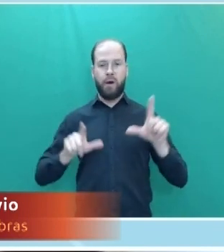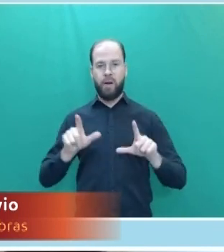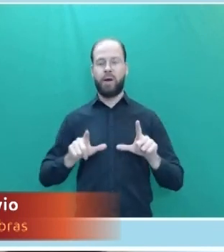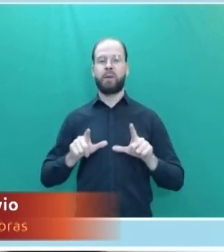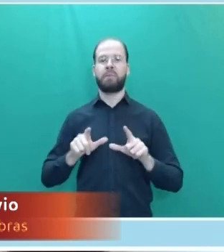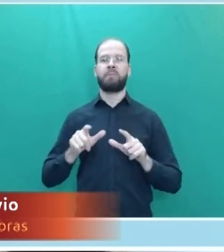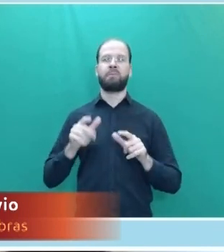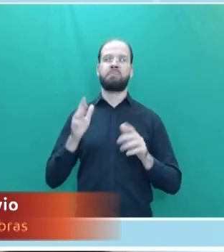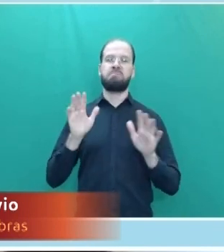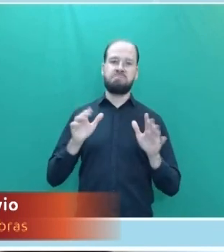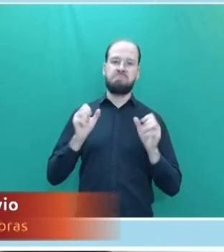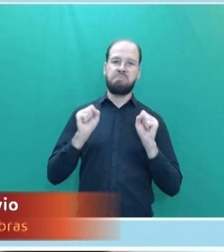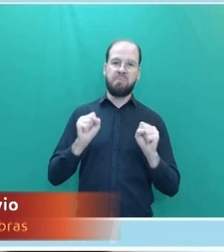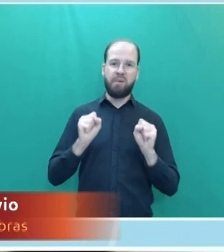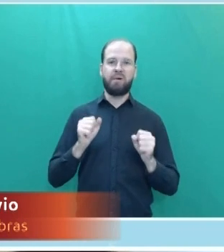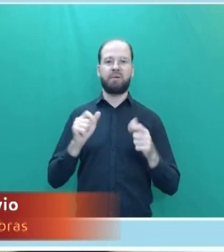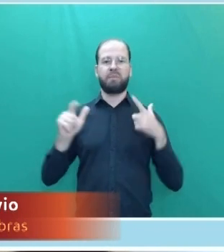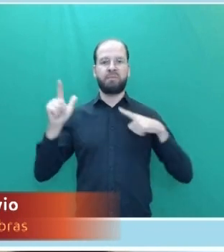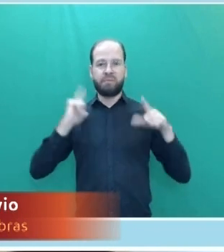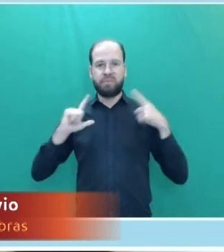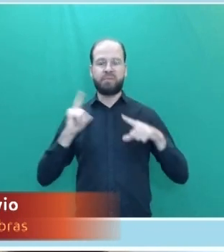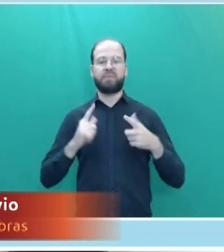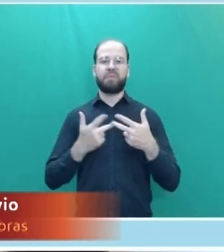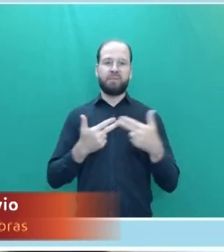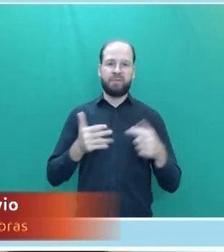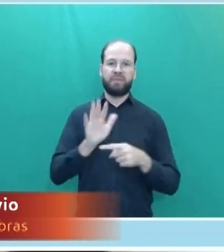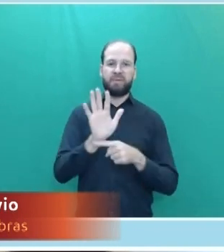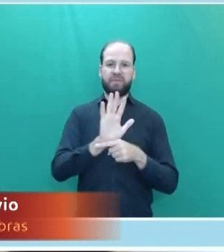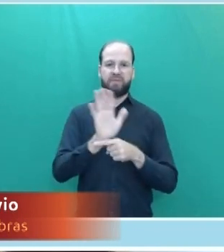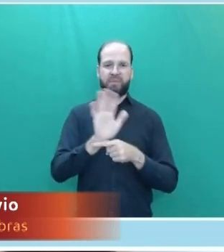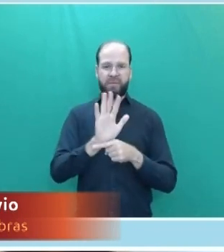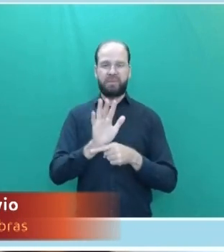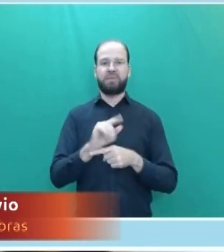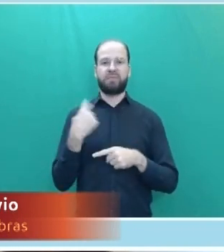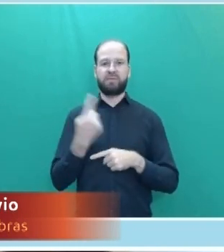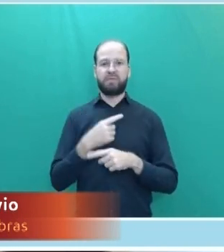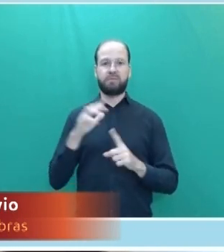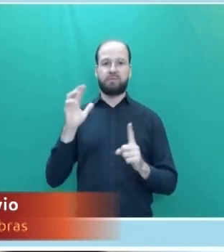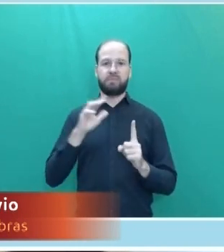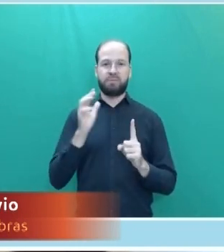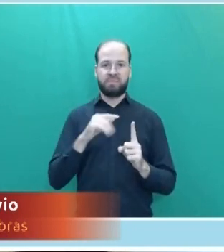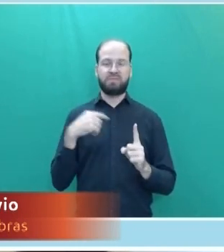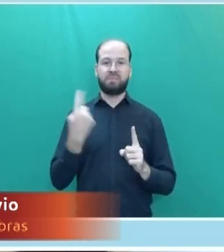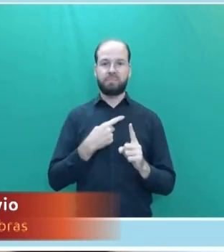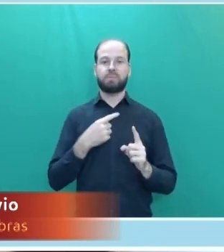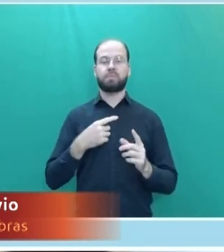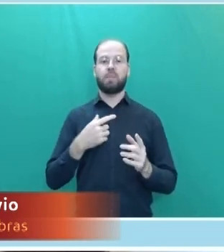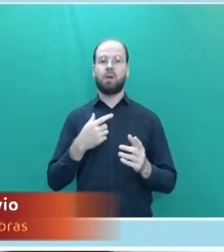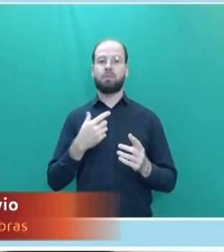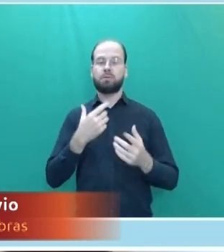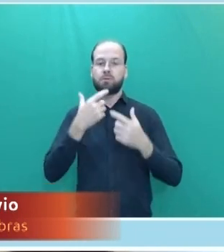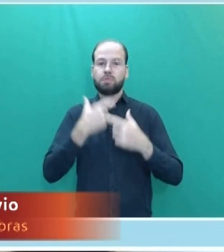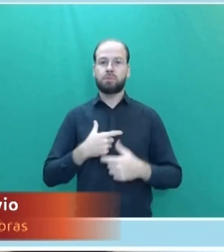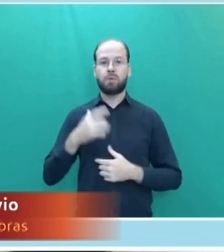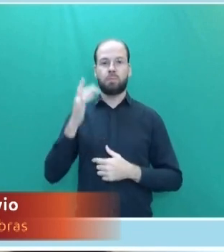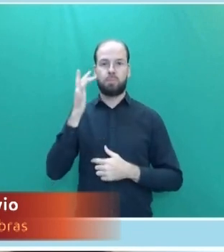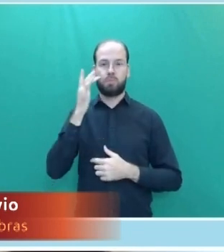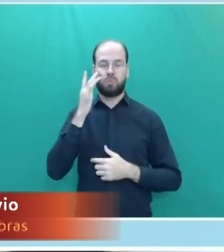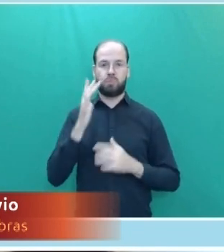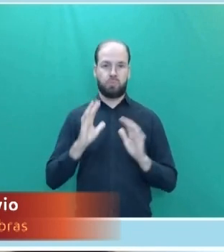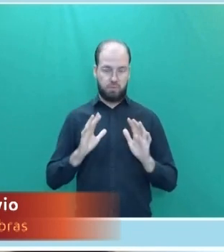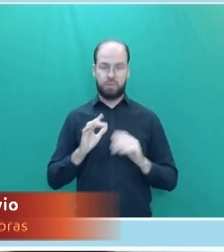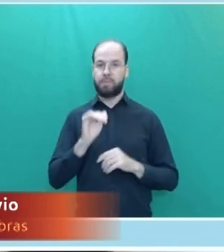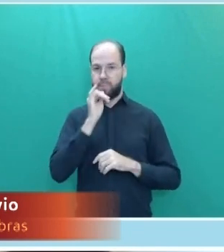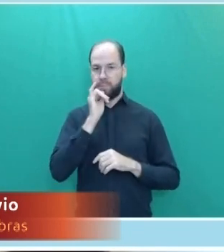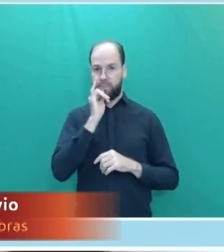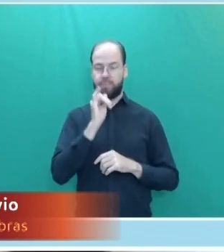entretenimento, no cinema, são coisas que influenciam a nossa conduta, né, de alguma forma, e que, com o tempo, né, consequentemente,